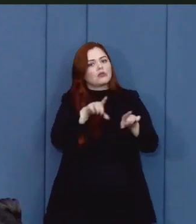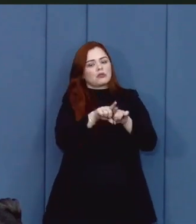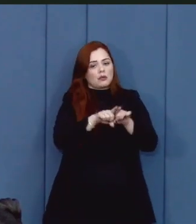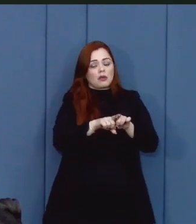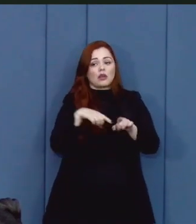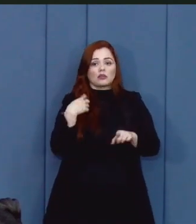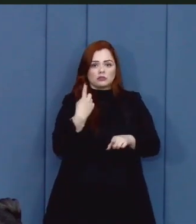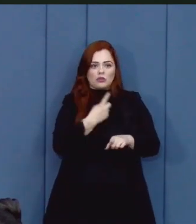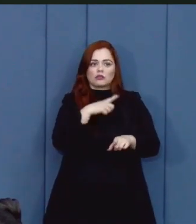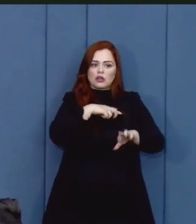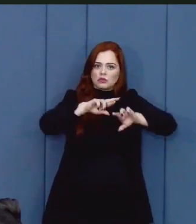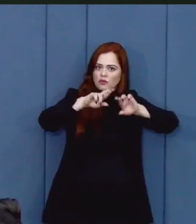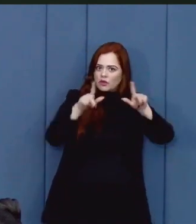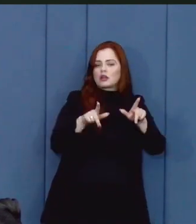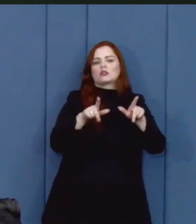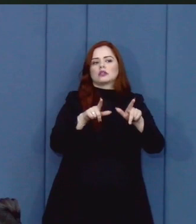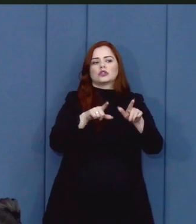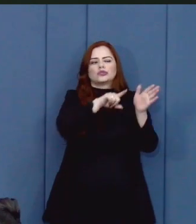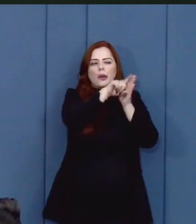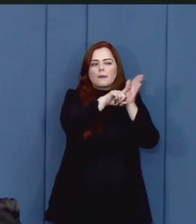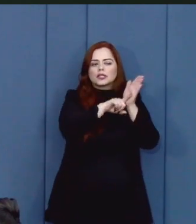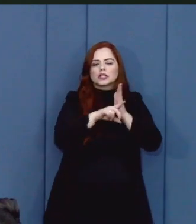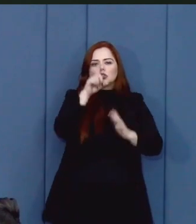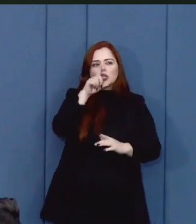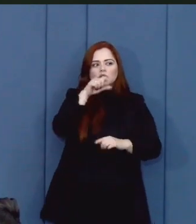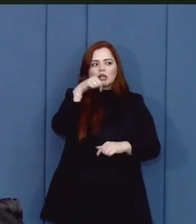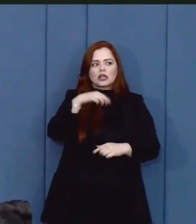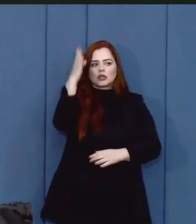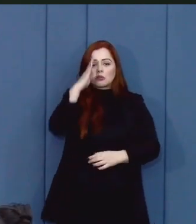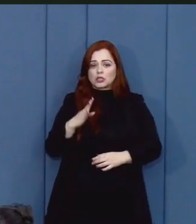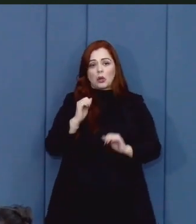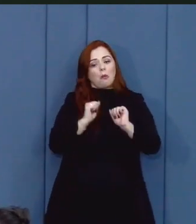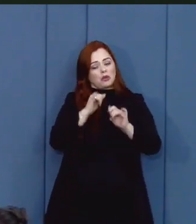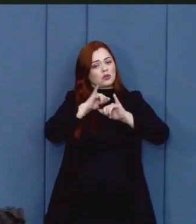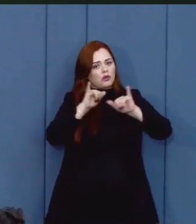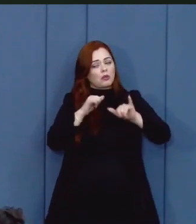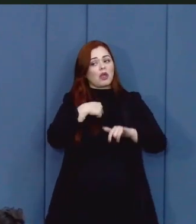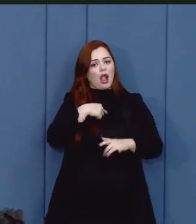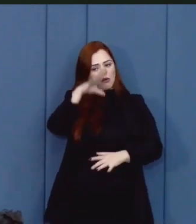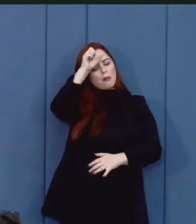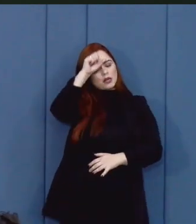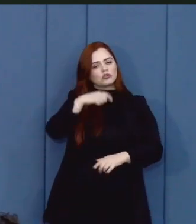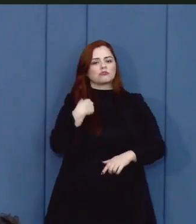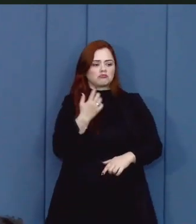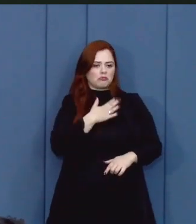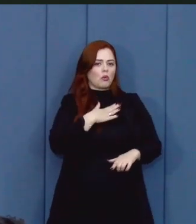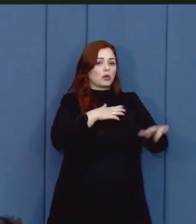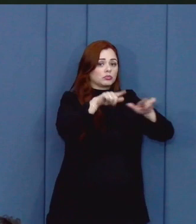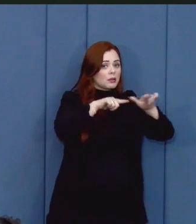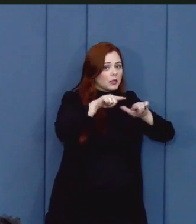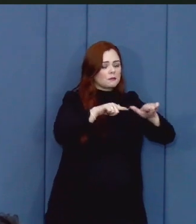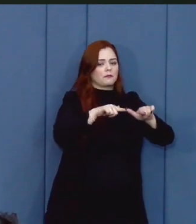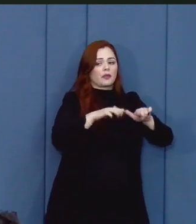somos referência de avaliação de risco no Brasil, e eu posso até dizer, né, Lígia, na América Latina, eu aprendi lá, nesse trabalho. Então, o